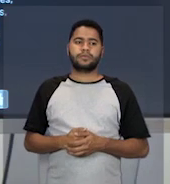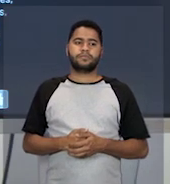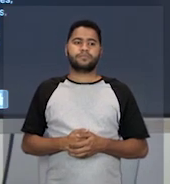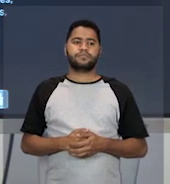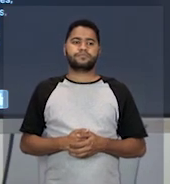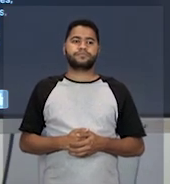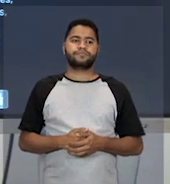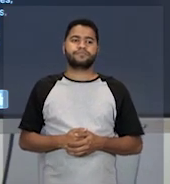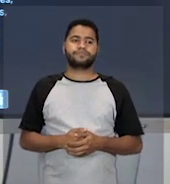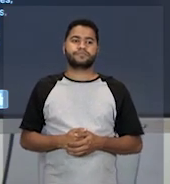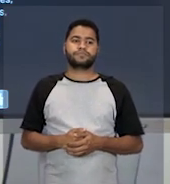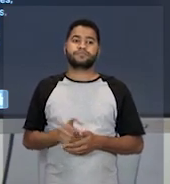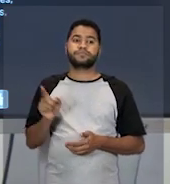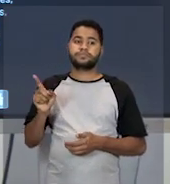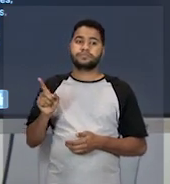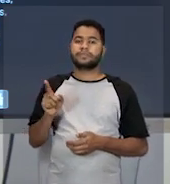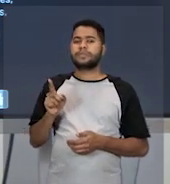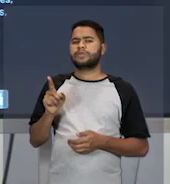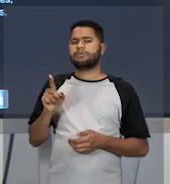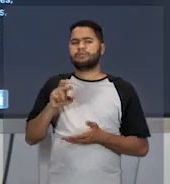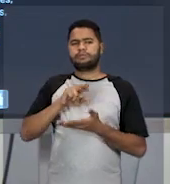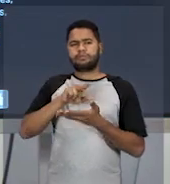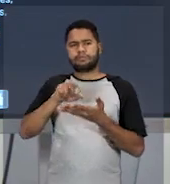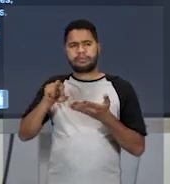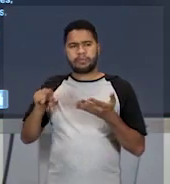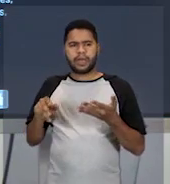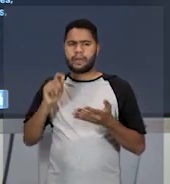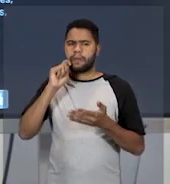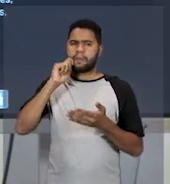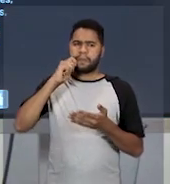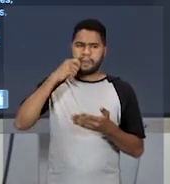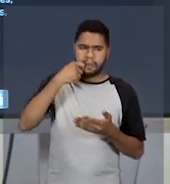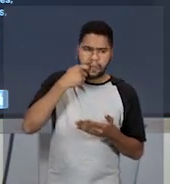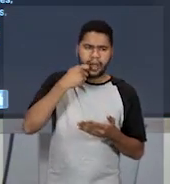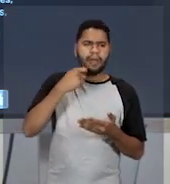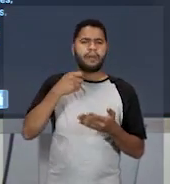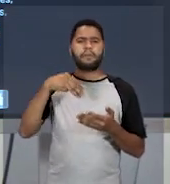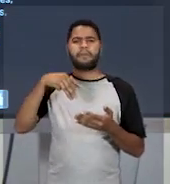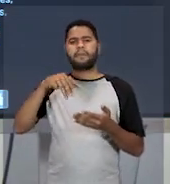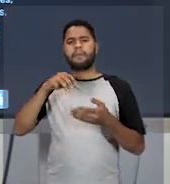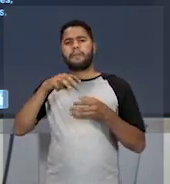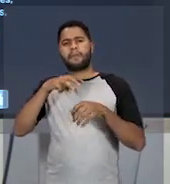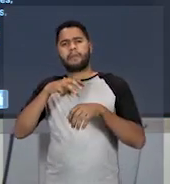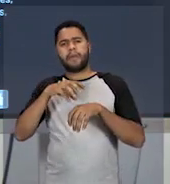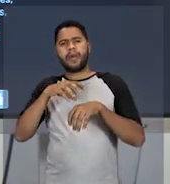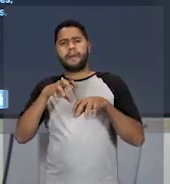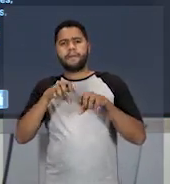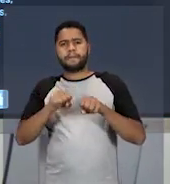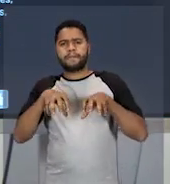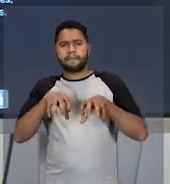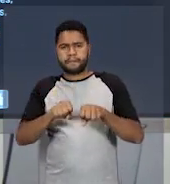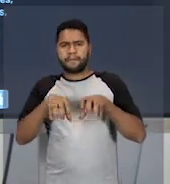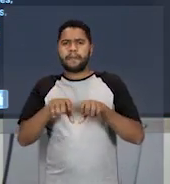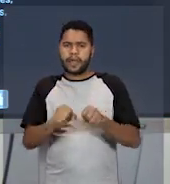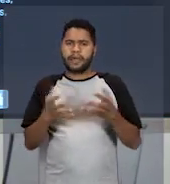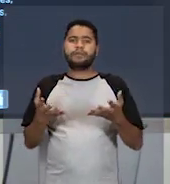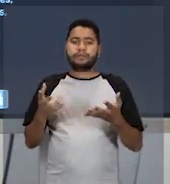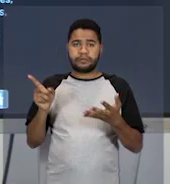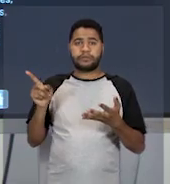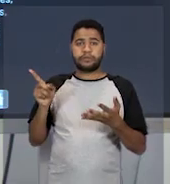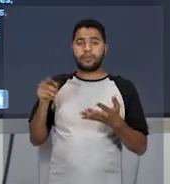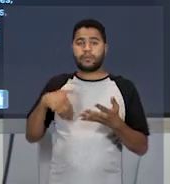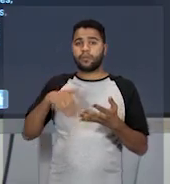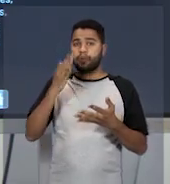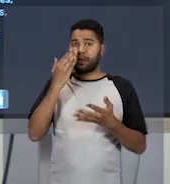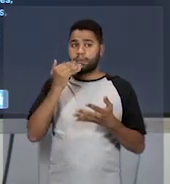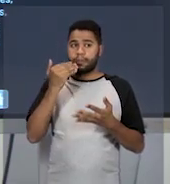porções. Que é o quê? Cereais, pães, tubérculos, raízes e massas, aquilo que tem glicose, tá? Que a planta faz fotossíntese e produz